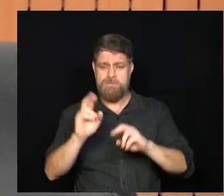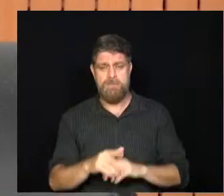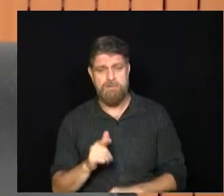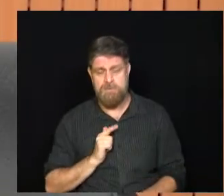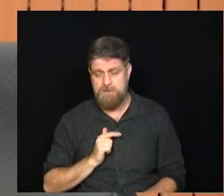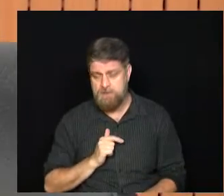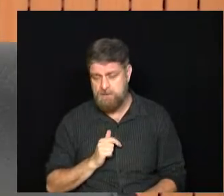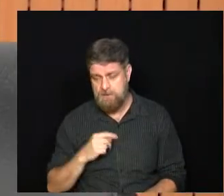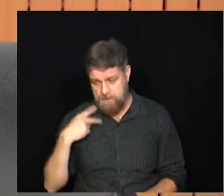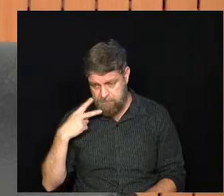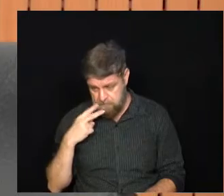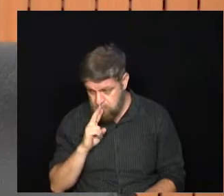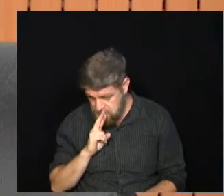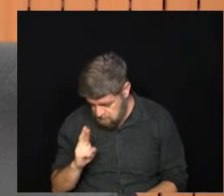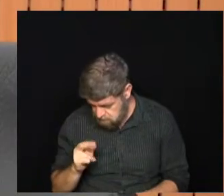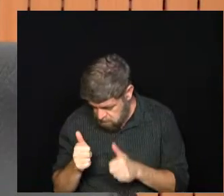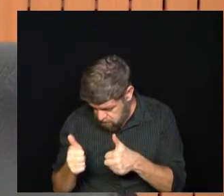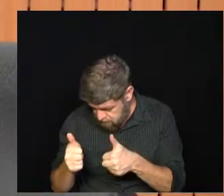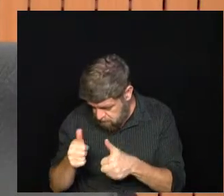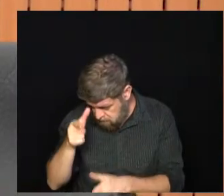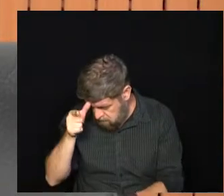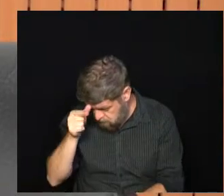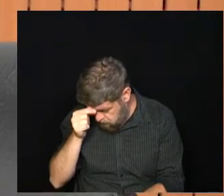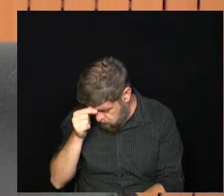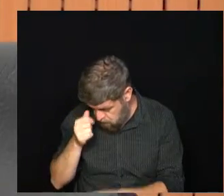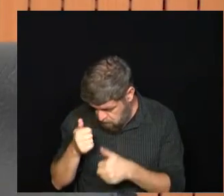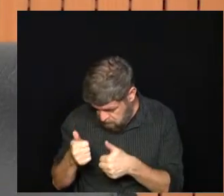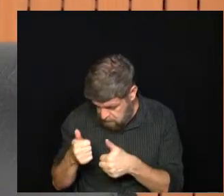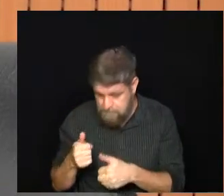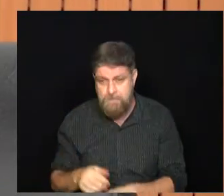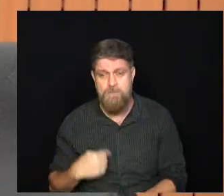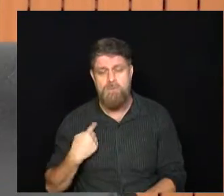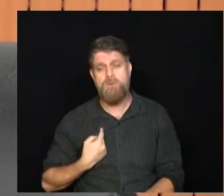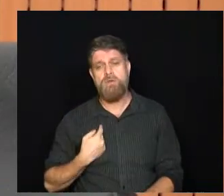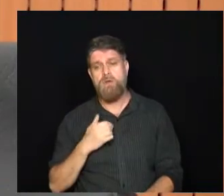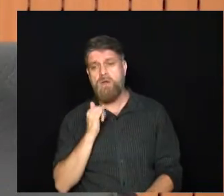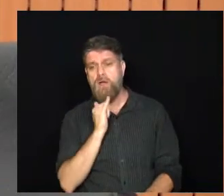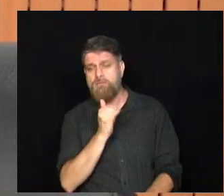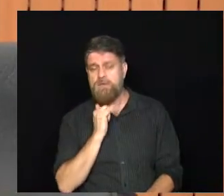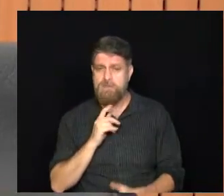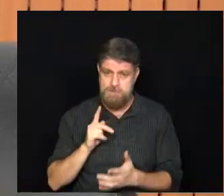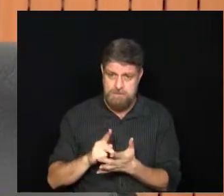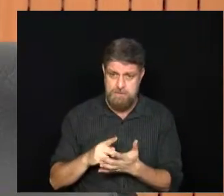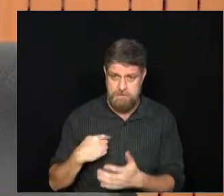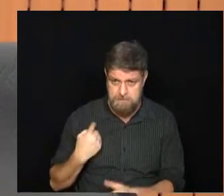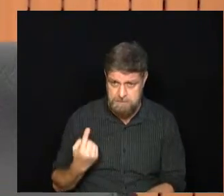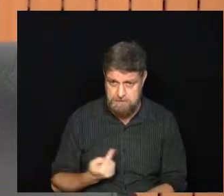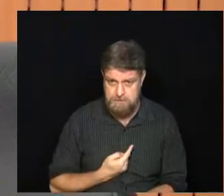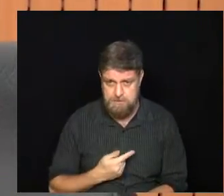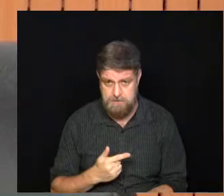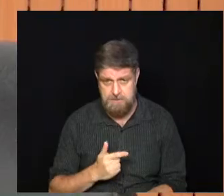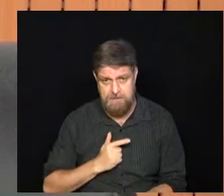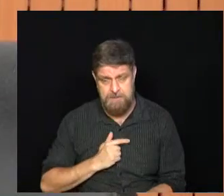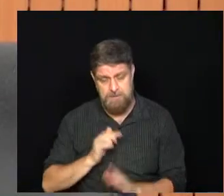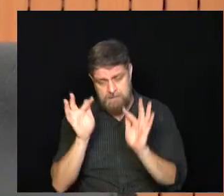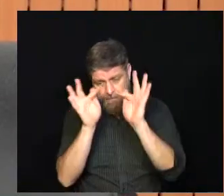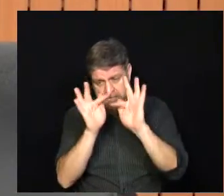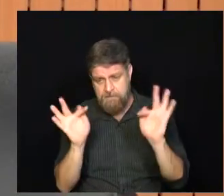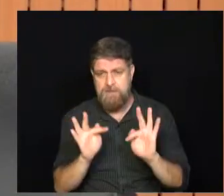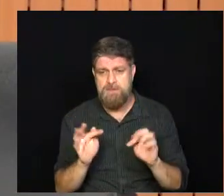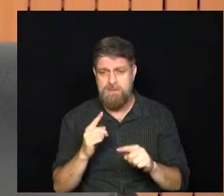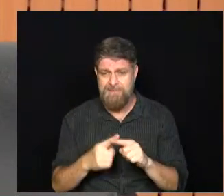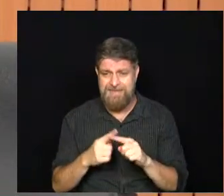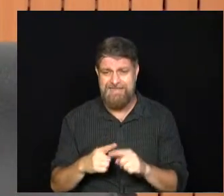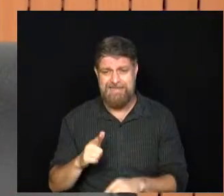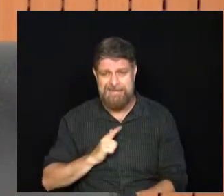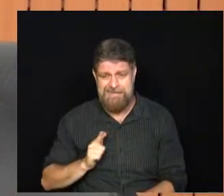expectativa da nossa vereadora Guida com as suas perguntas. E dizer que realmente eu acho que a gente aqui temos que estar felizes, porque apesar